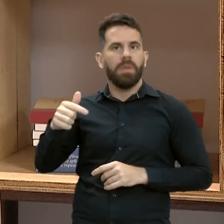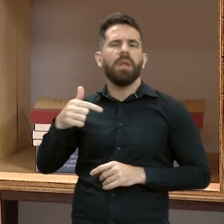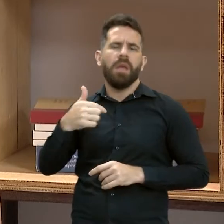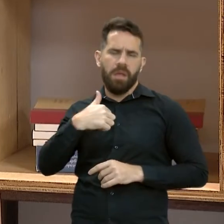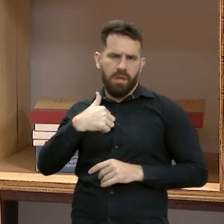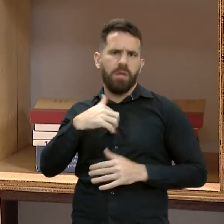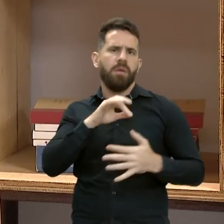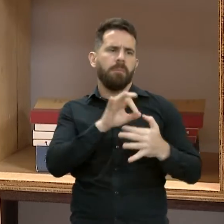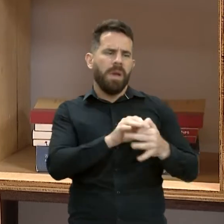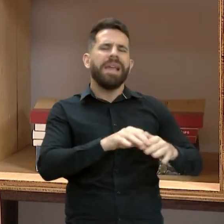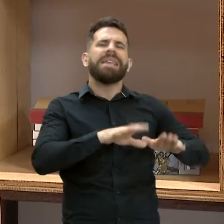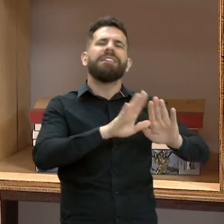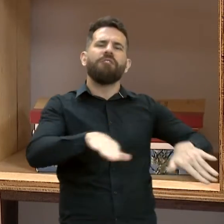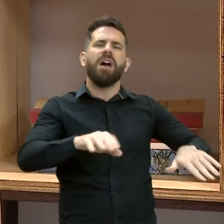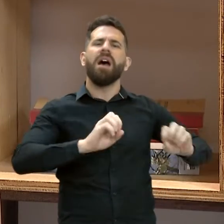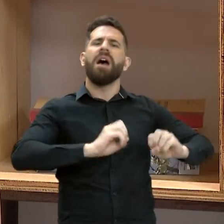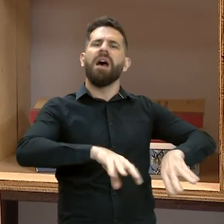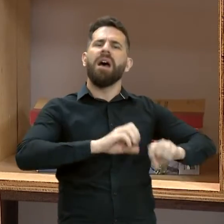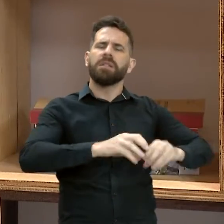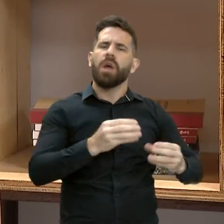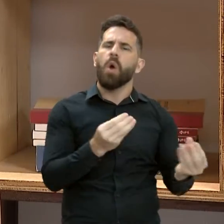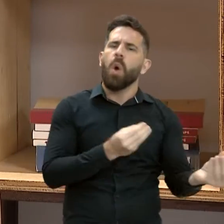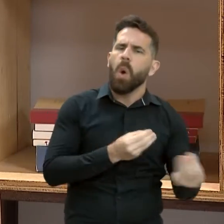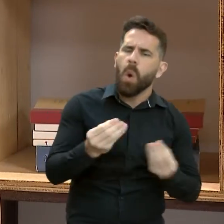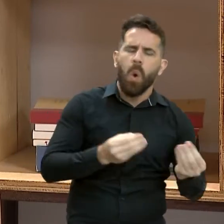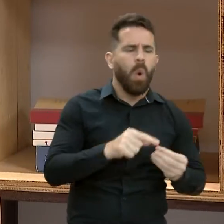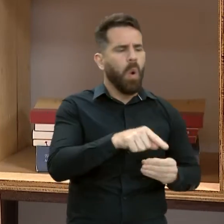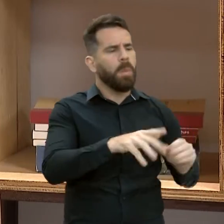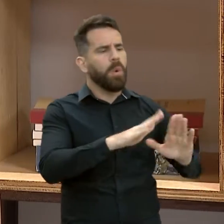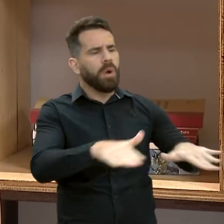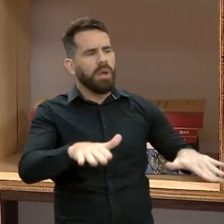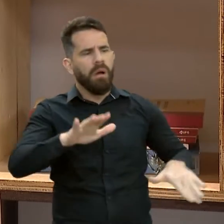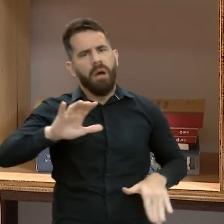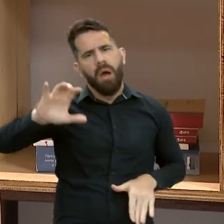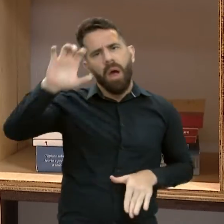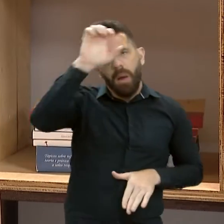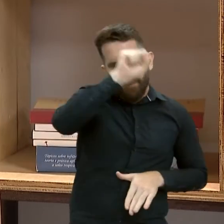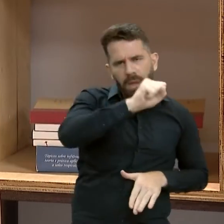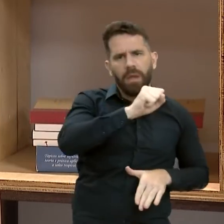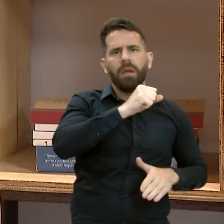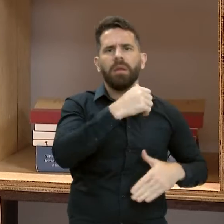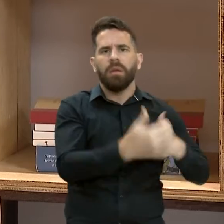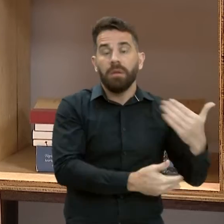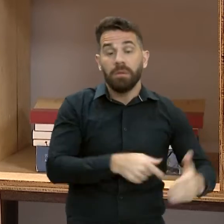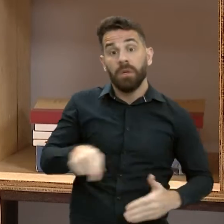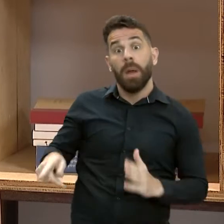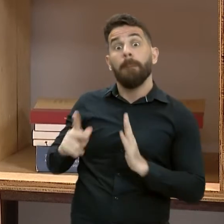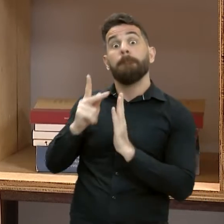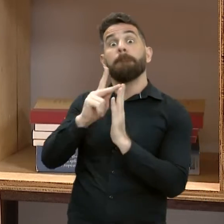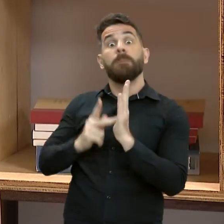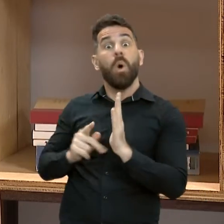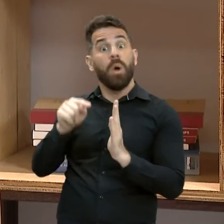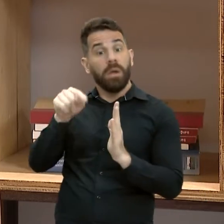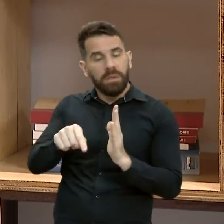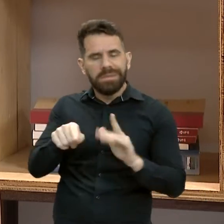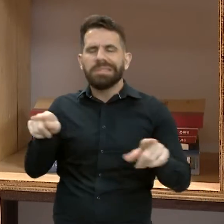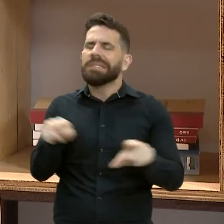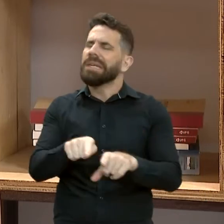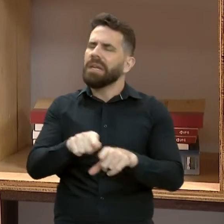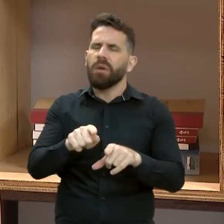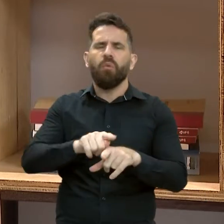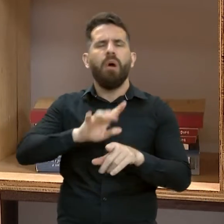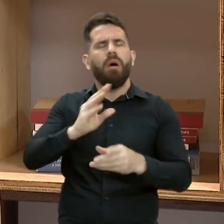a educação, a escolarização da criança pequena, o Mandrião me colocou lá no meu tempo de